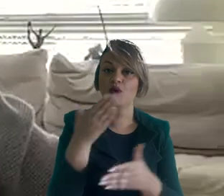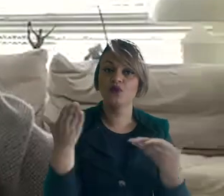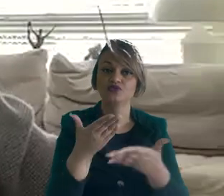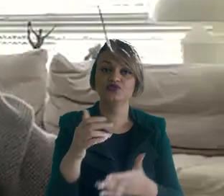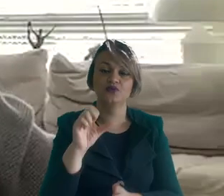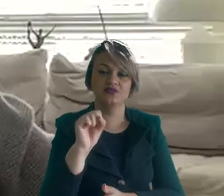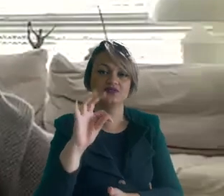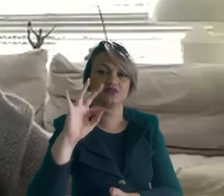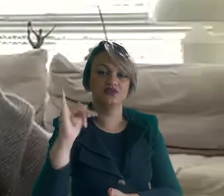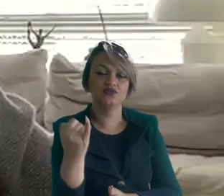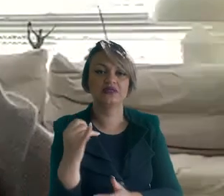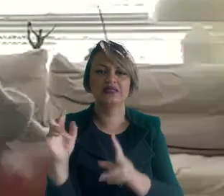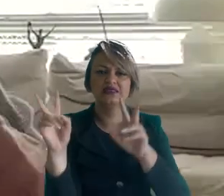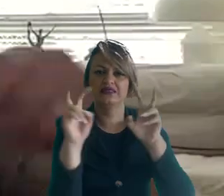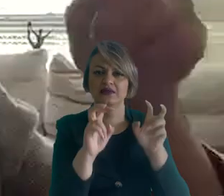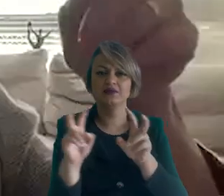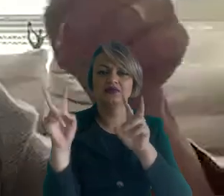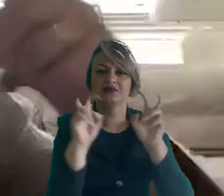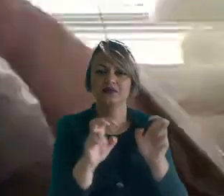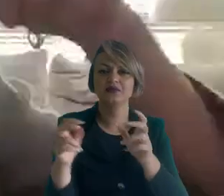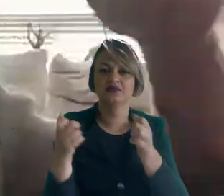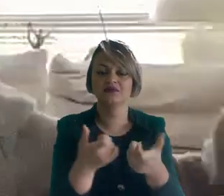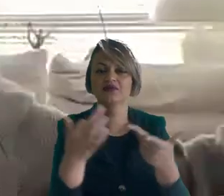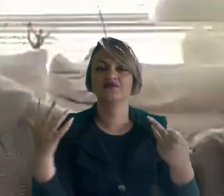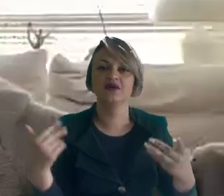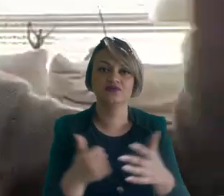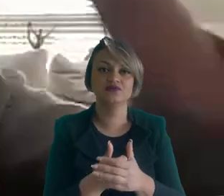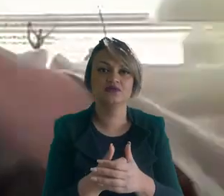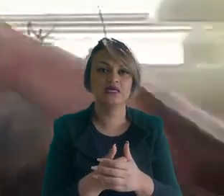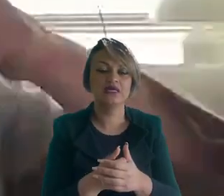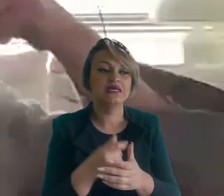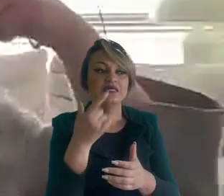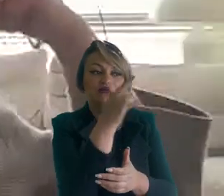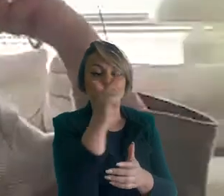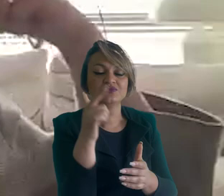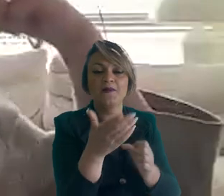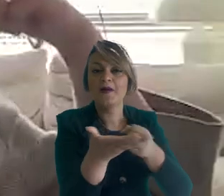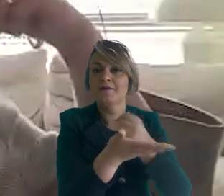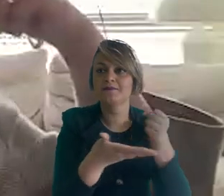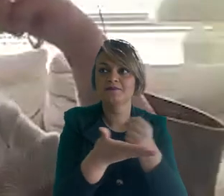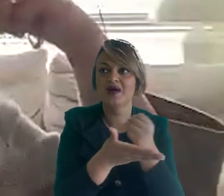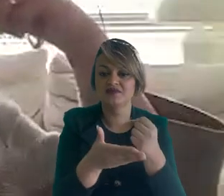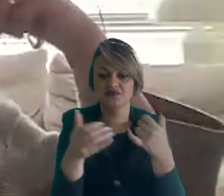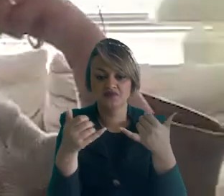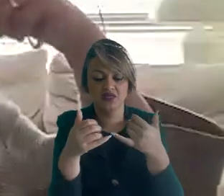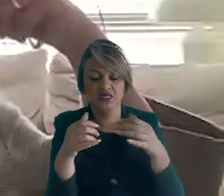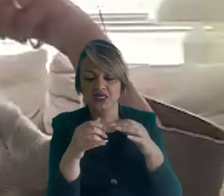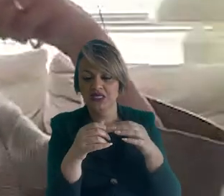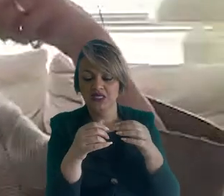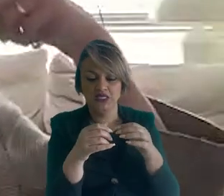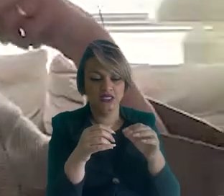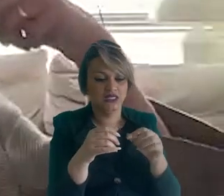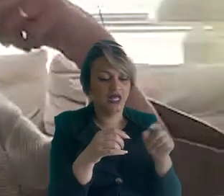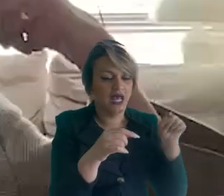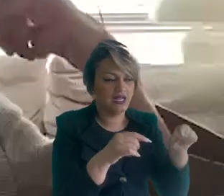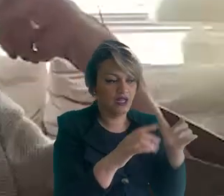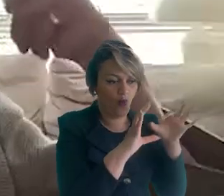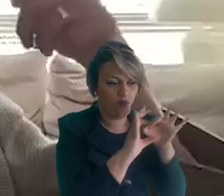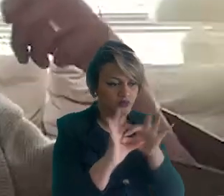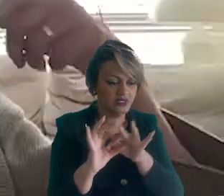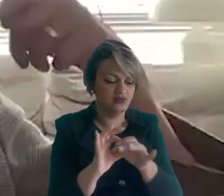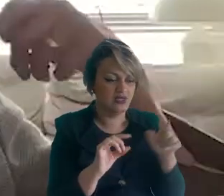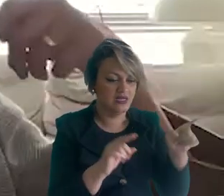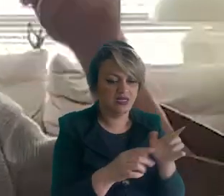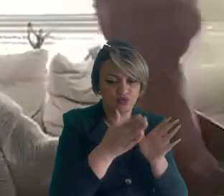Mil temas e na sequência não existe um fio um varal um fio condutor que faça com que você saiba